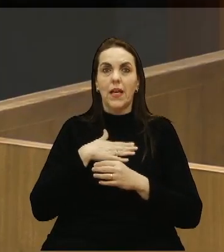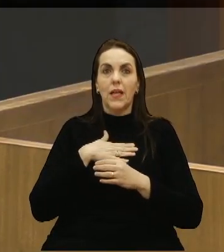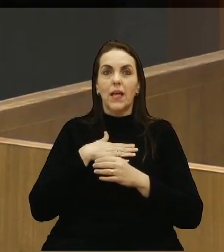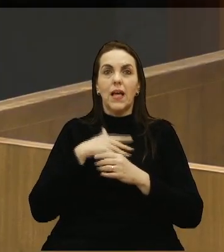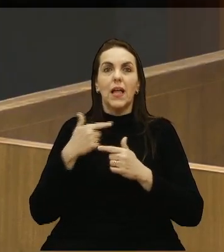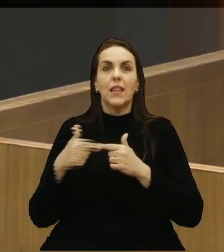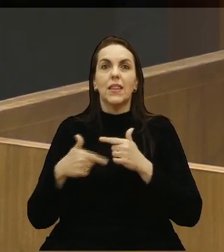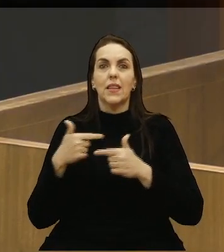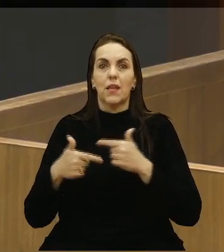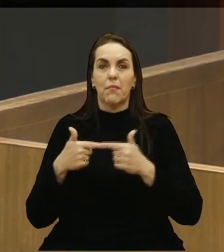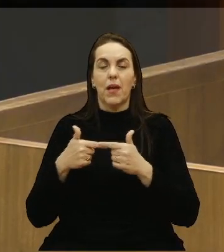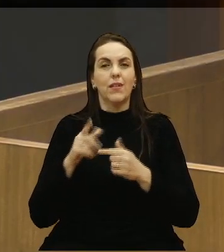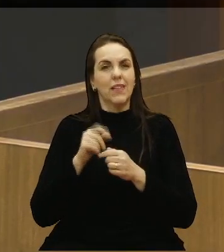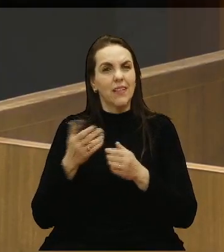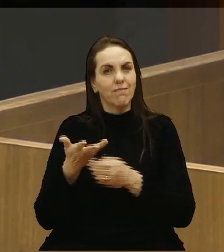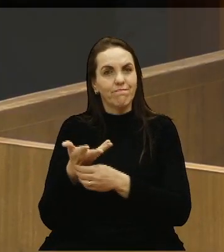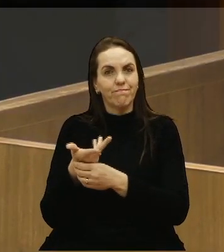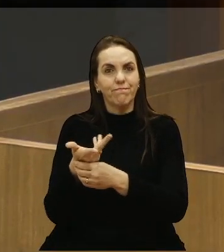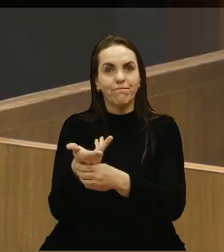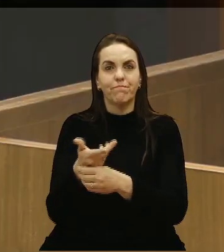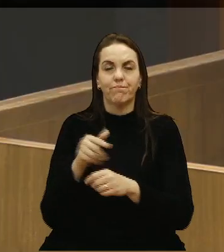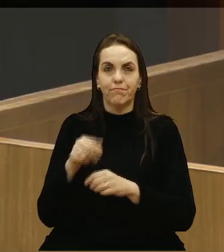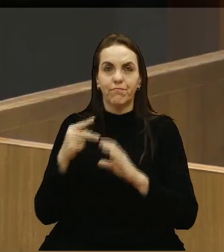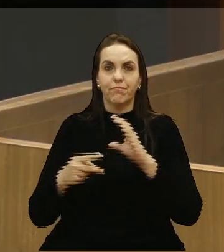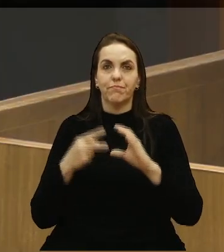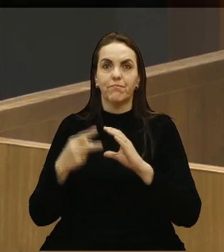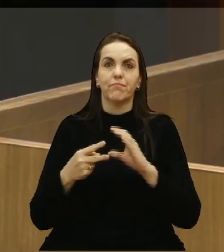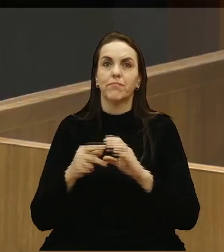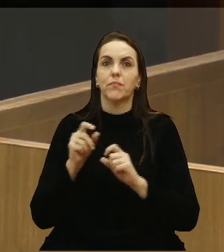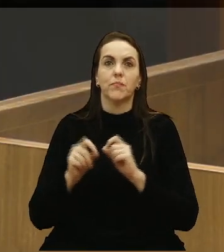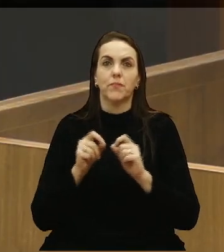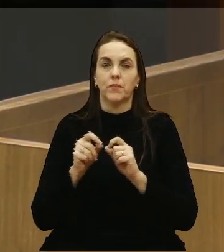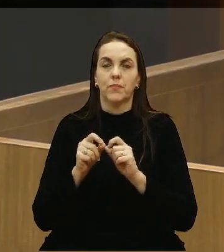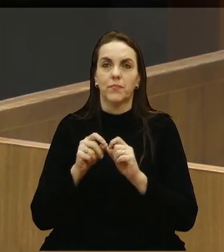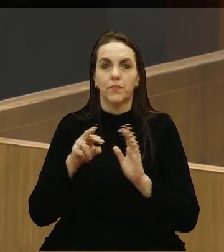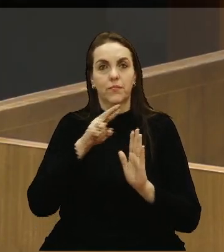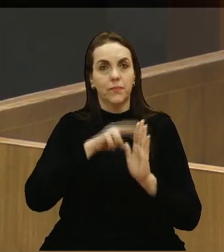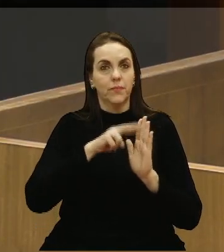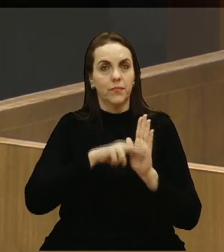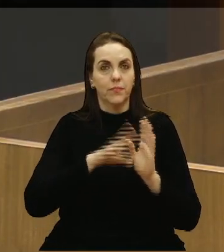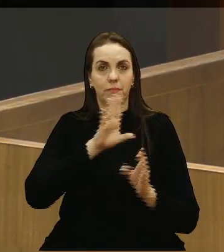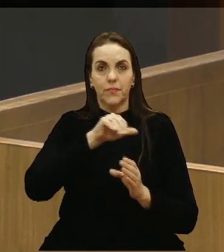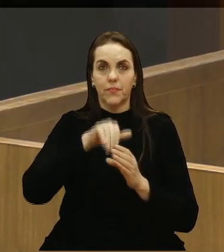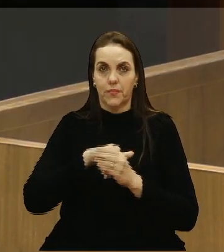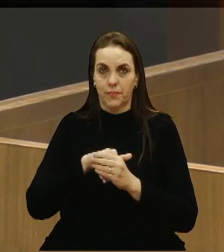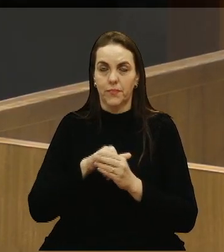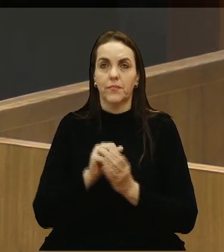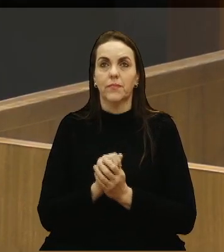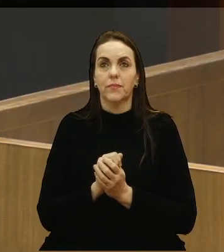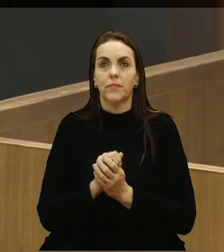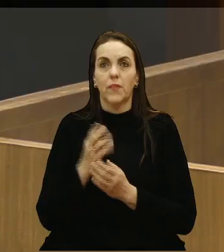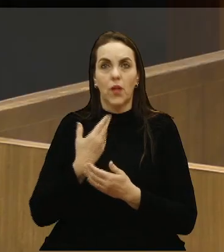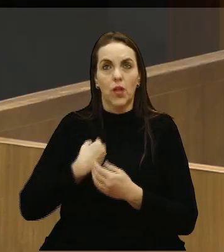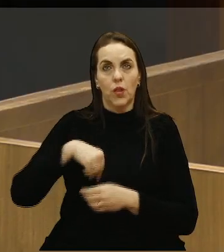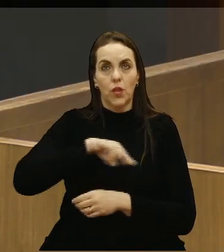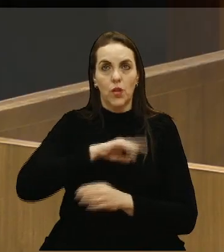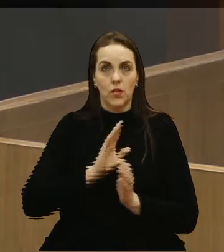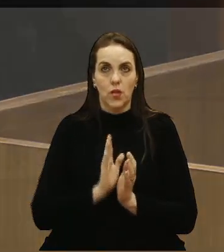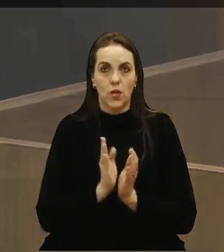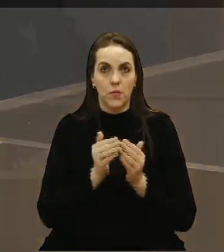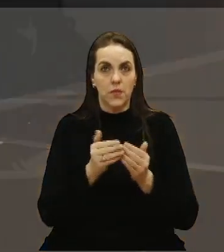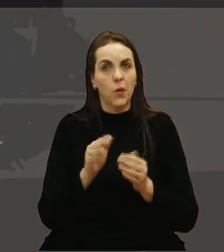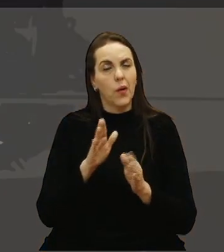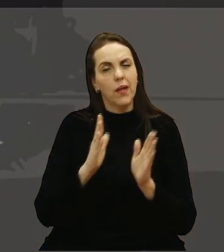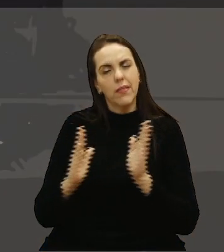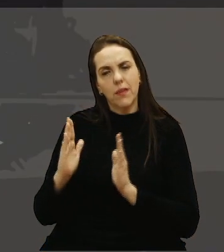dar celeridade e agilidade à nossa Câmara de Vereadores, que é o regimento interno. A nossa comissão temporária, eu queria